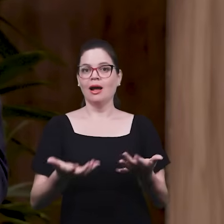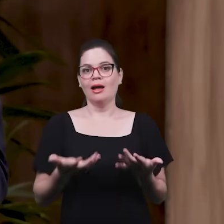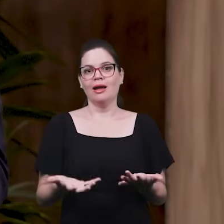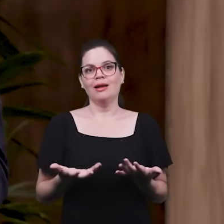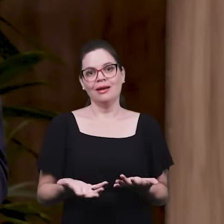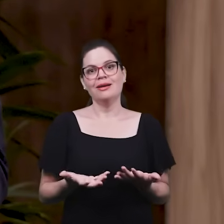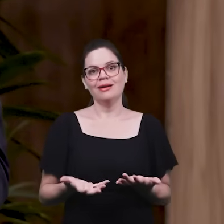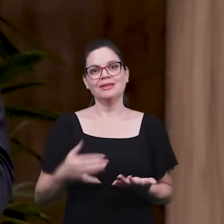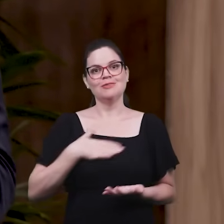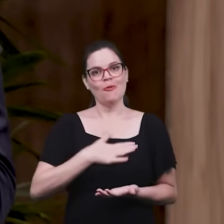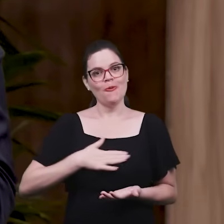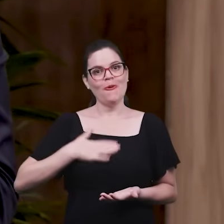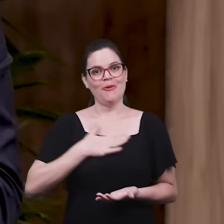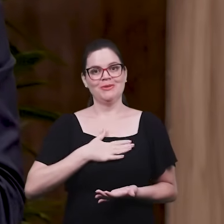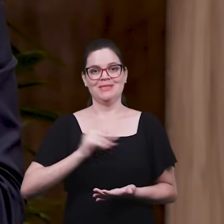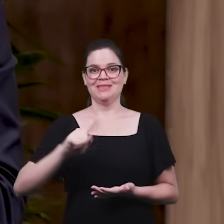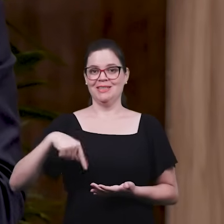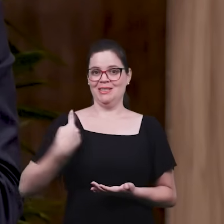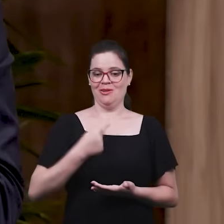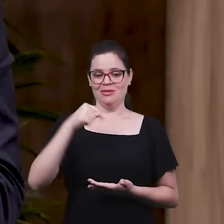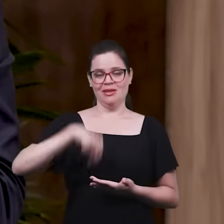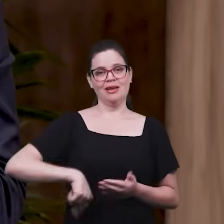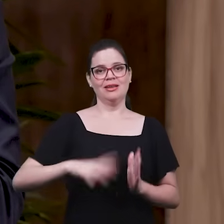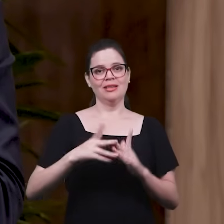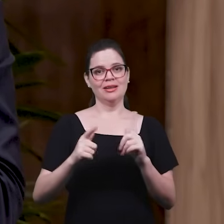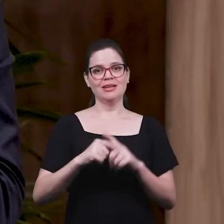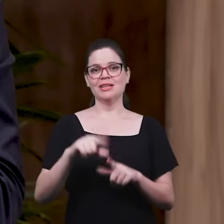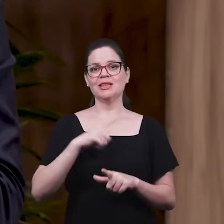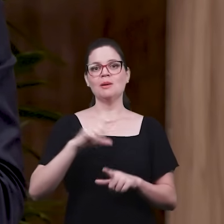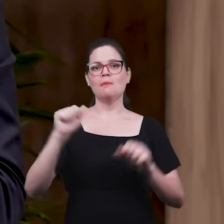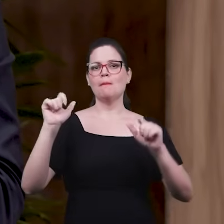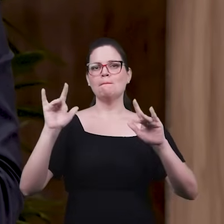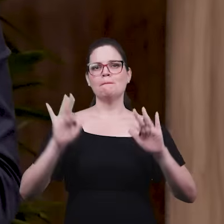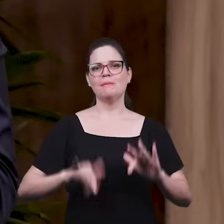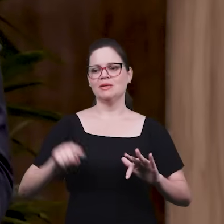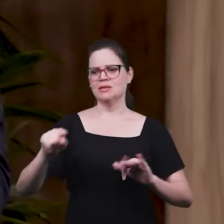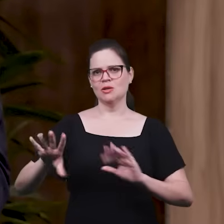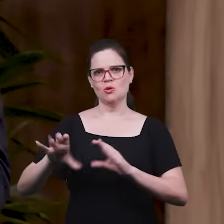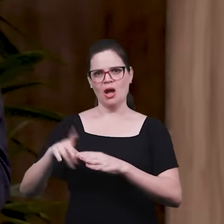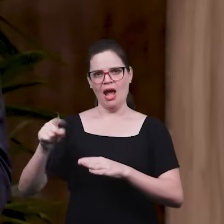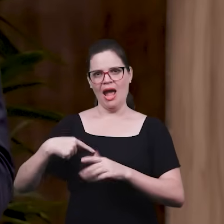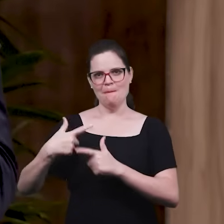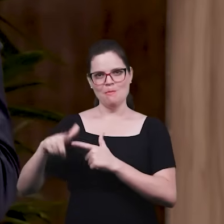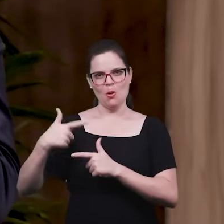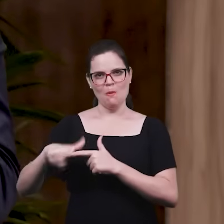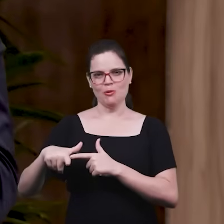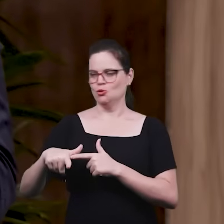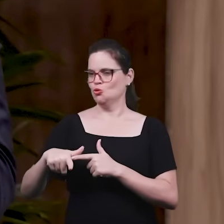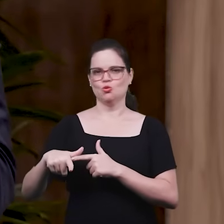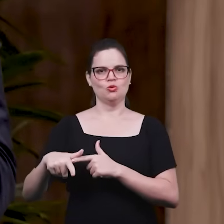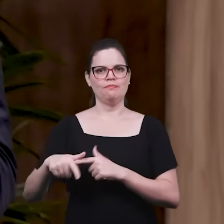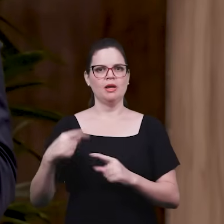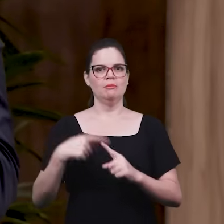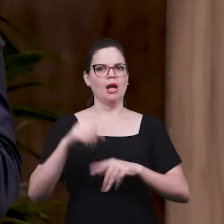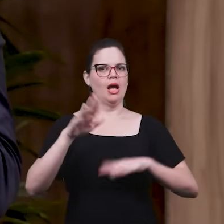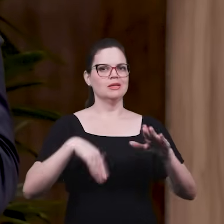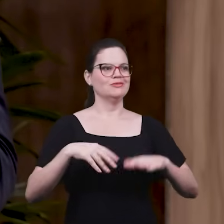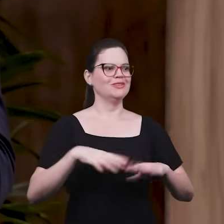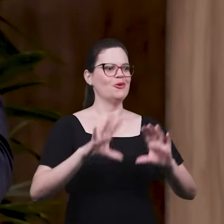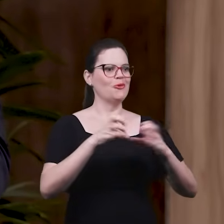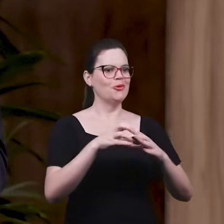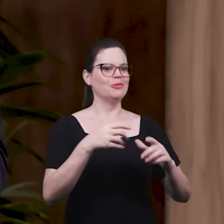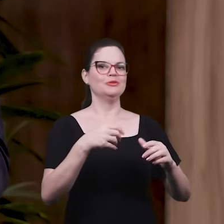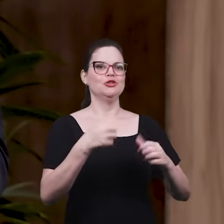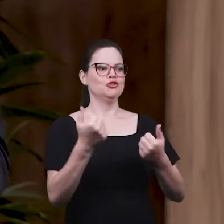temos uma grande bênção, que o jovem ele não é problema. Em muitos lugares o jovem é um problema, então você tem que